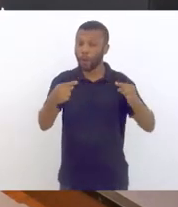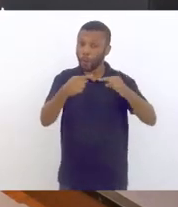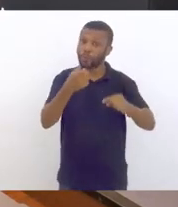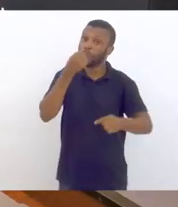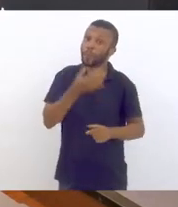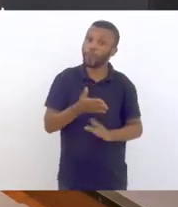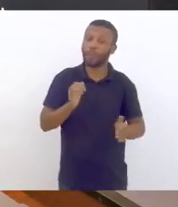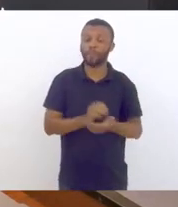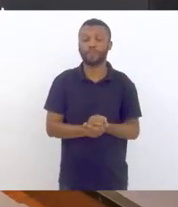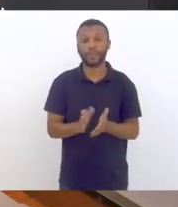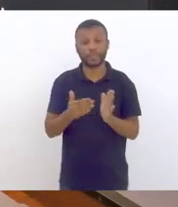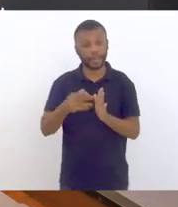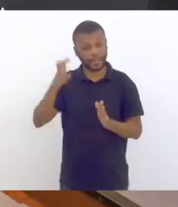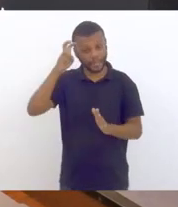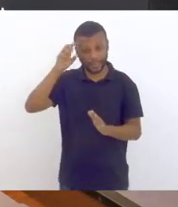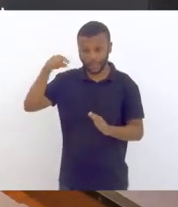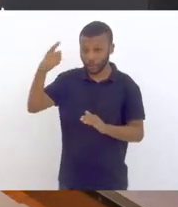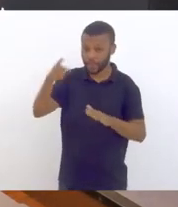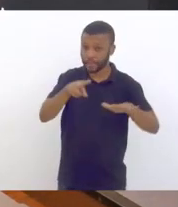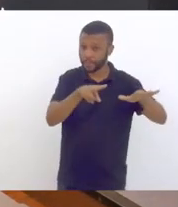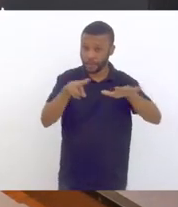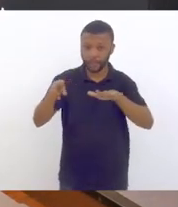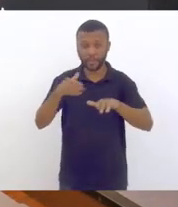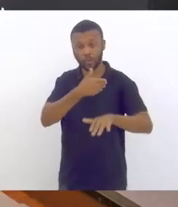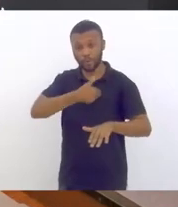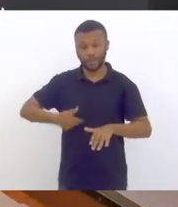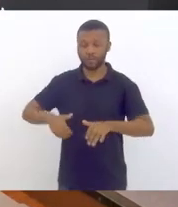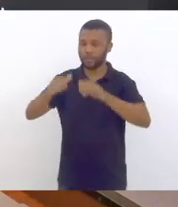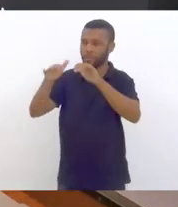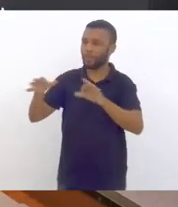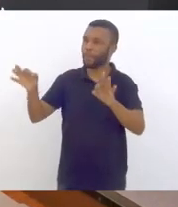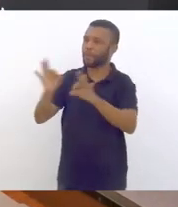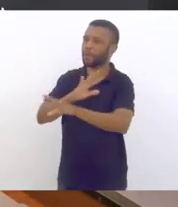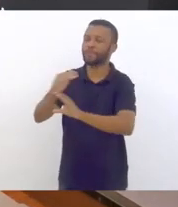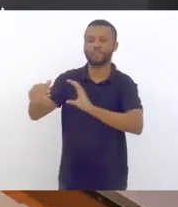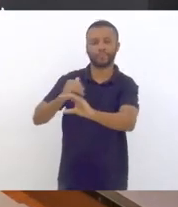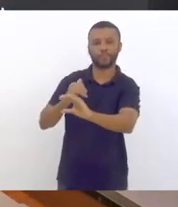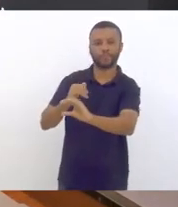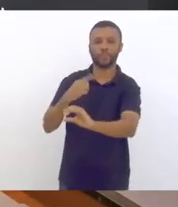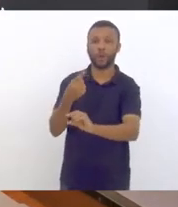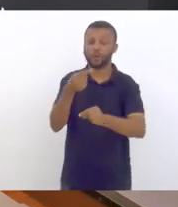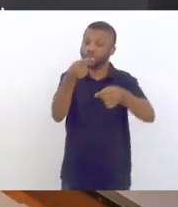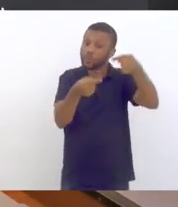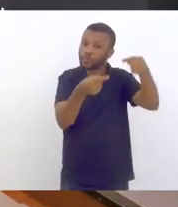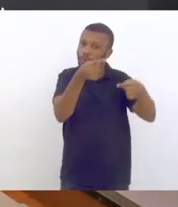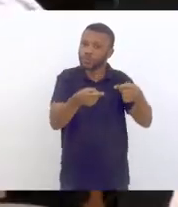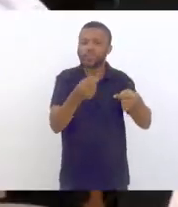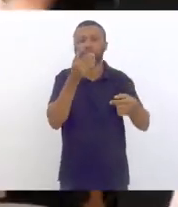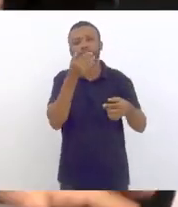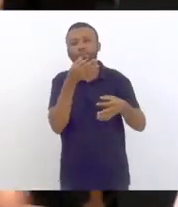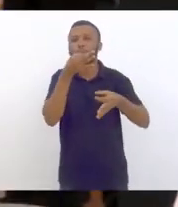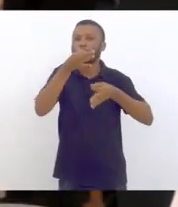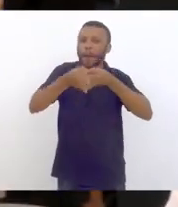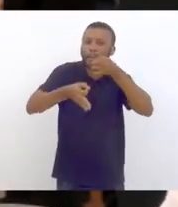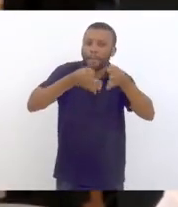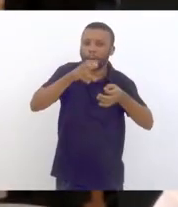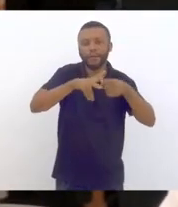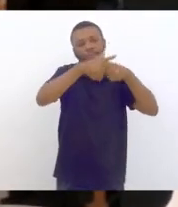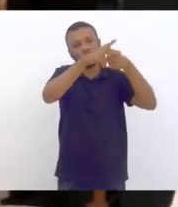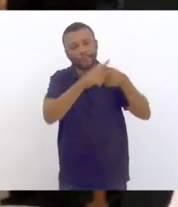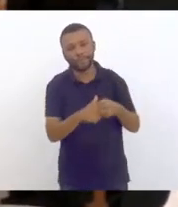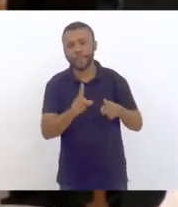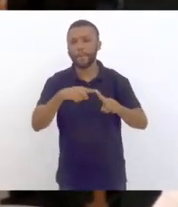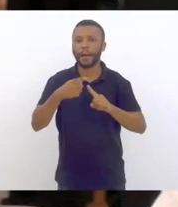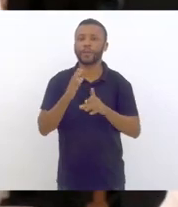se até quinta-feira da outra semana o governo tiver mandado a mensagem a gente vai para discussão dessa mensagem com as emendas e com acúmulo que nós já fizemos